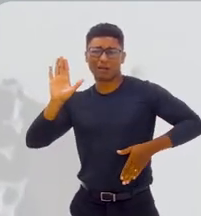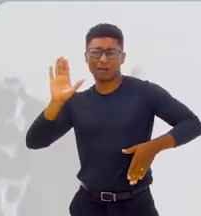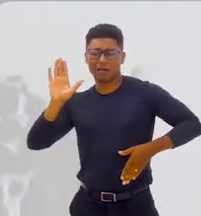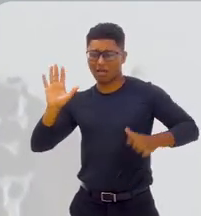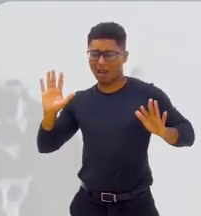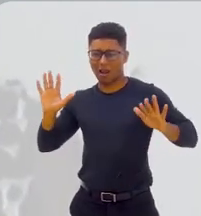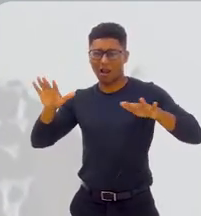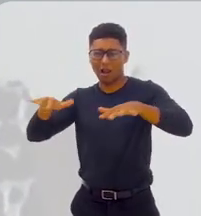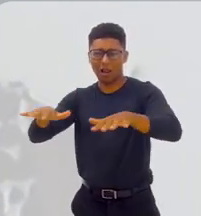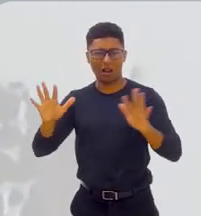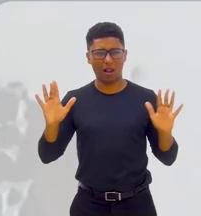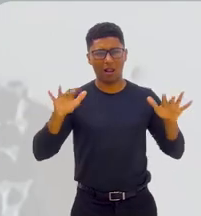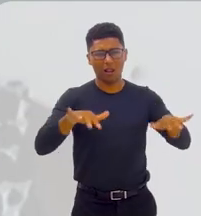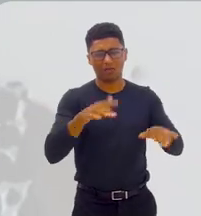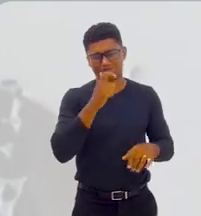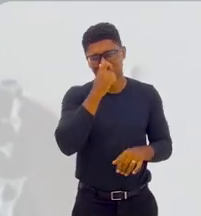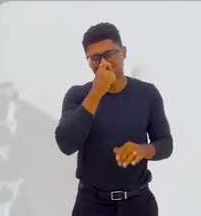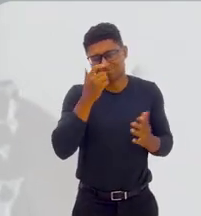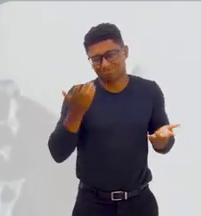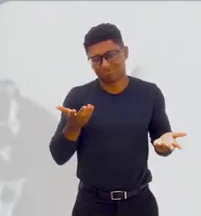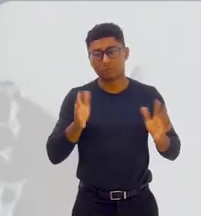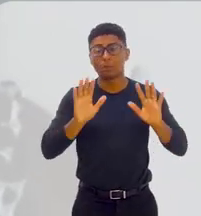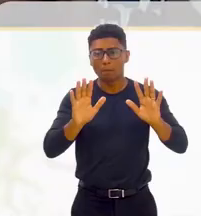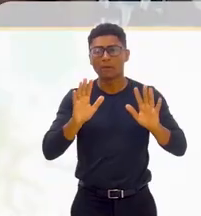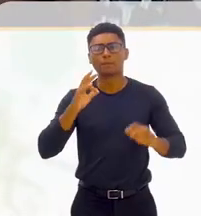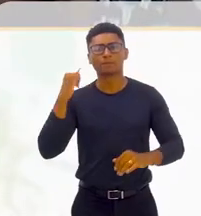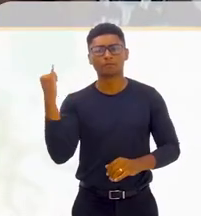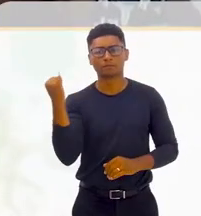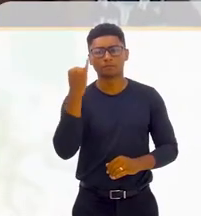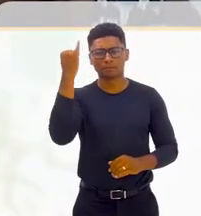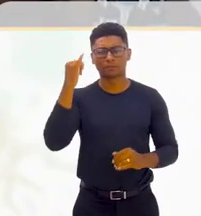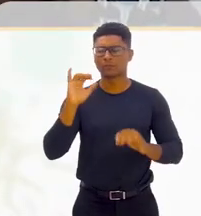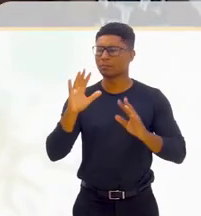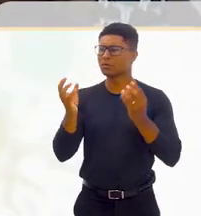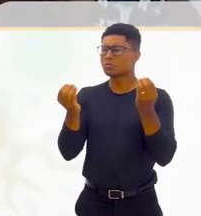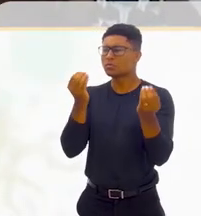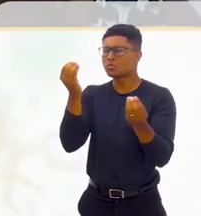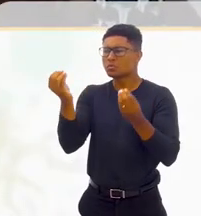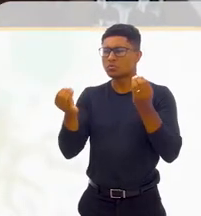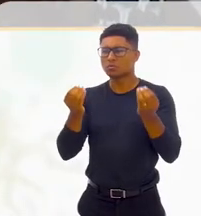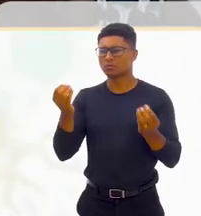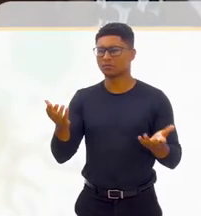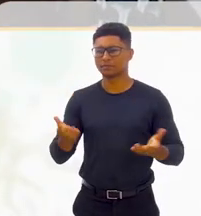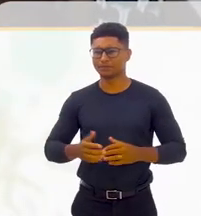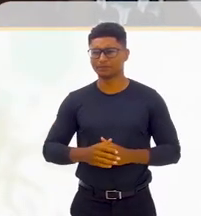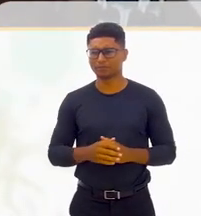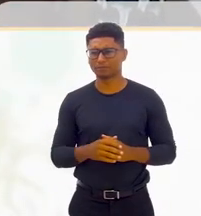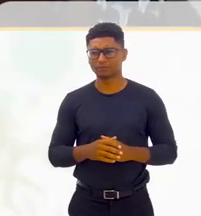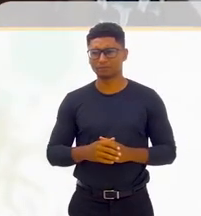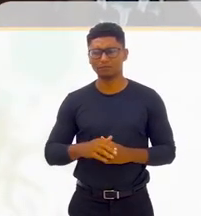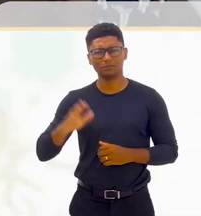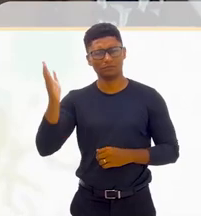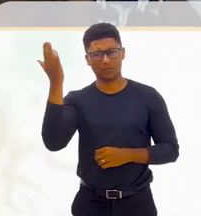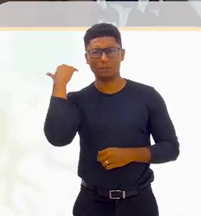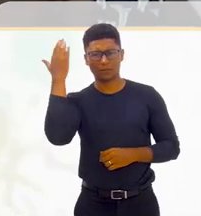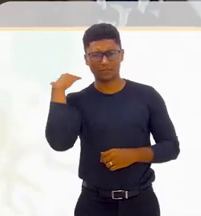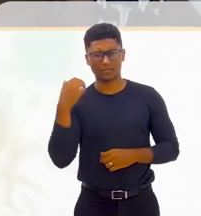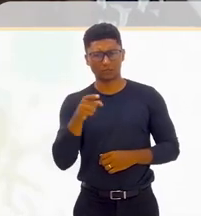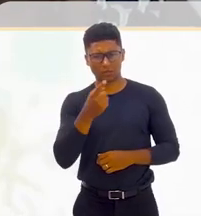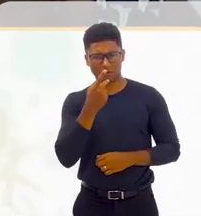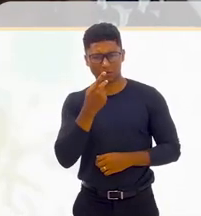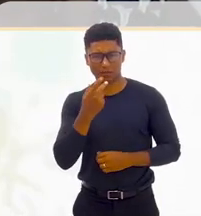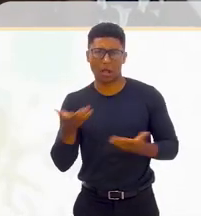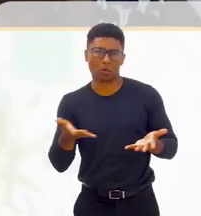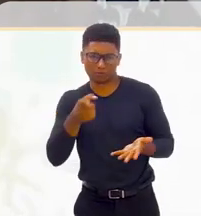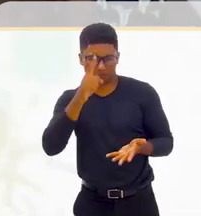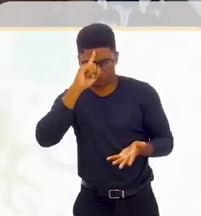enfim, mas foi muito importante para mim esse tempo Mas que eu morei na conta, Pavuna. como é que era, enfim, no passado, você